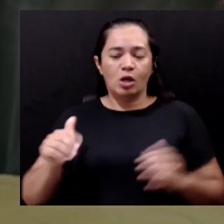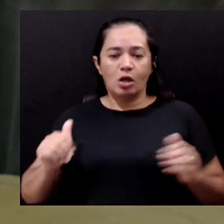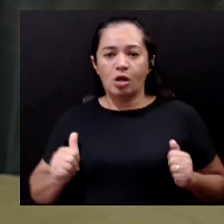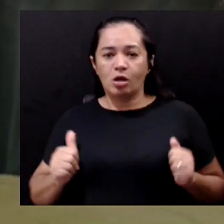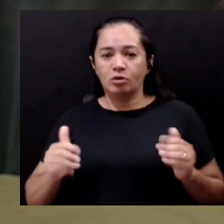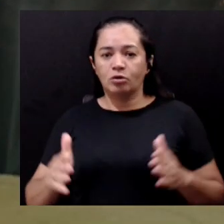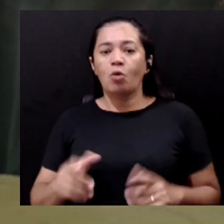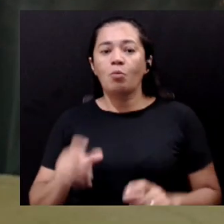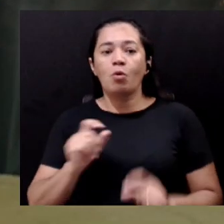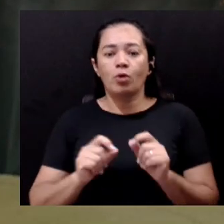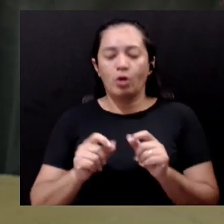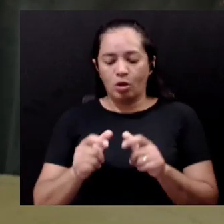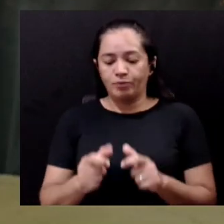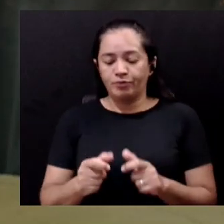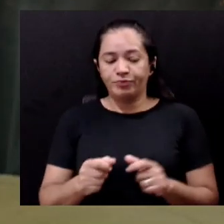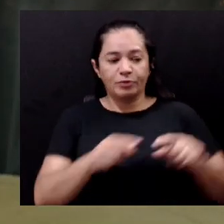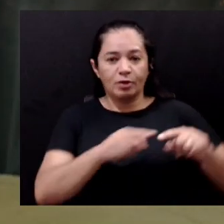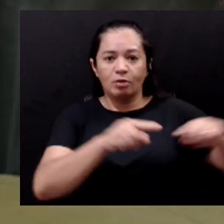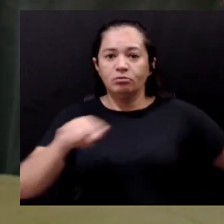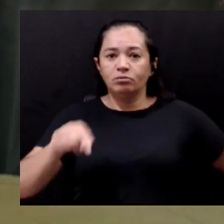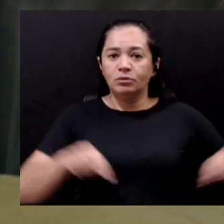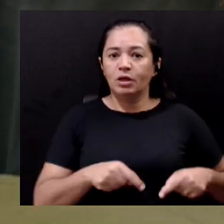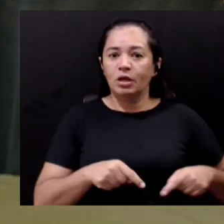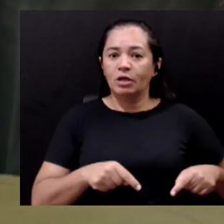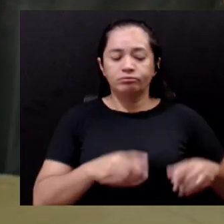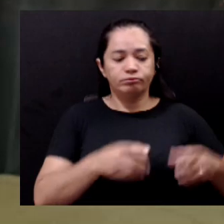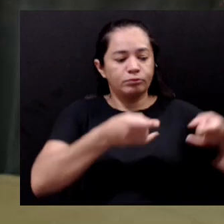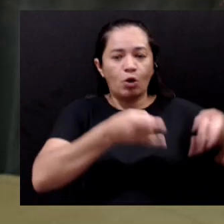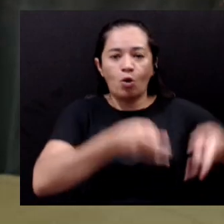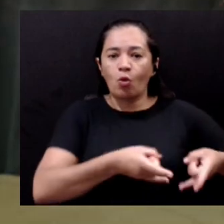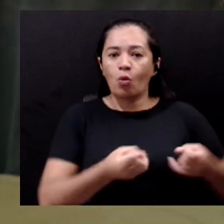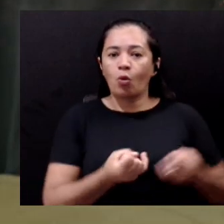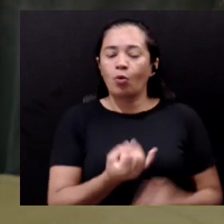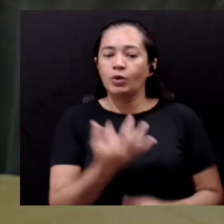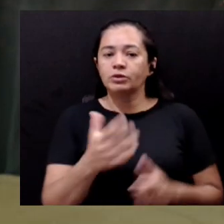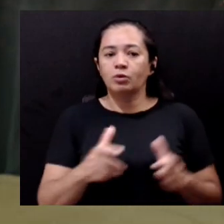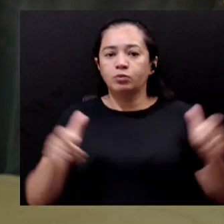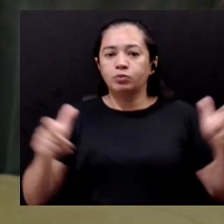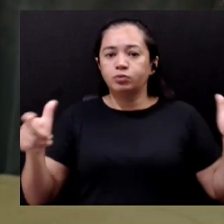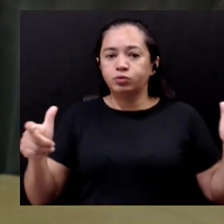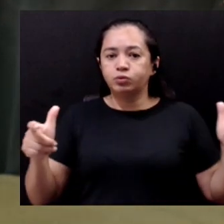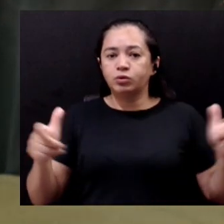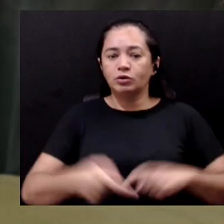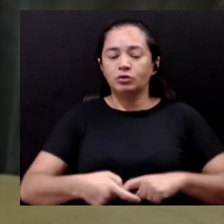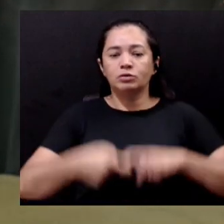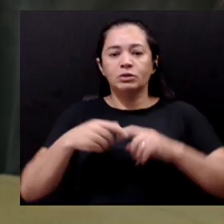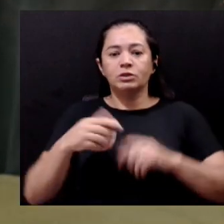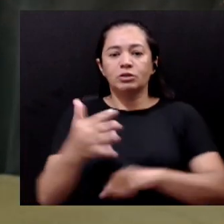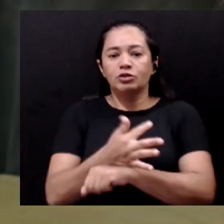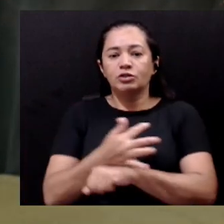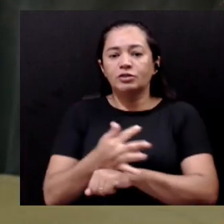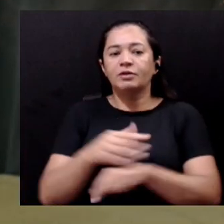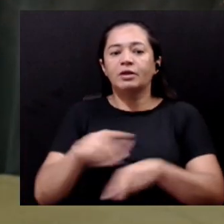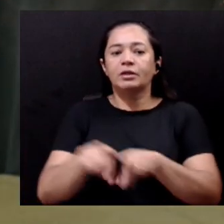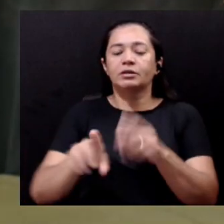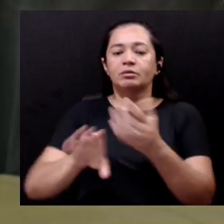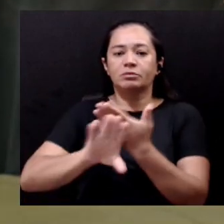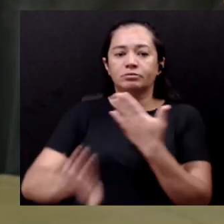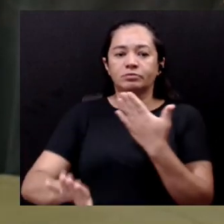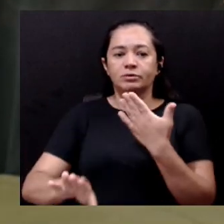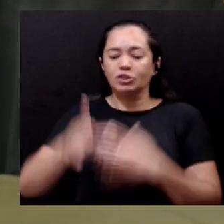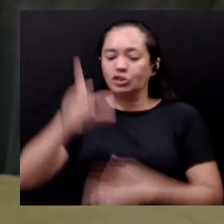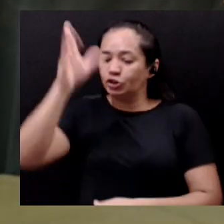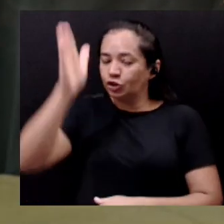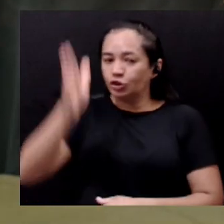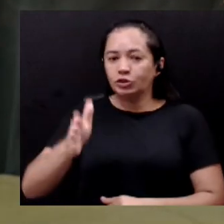de leitos infantis, suspensão de férias e licença-prêmio dos servidores diretamente envolvidos na assistência à saúde